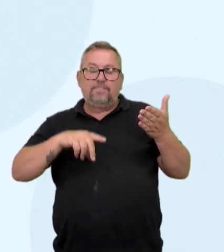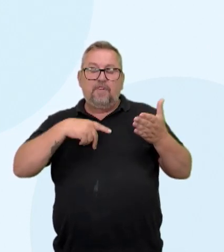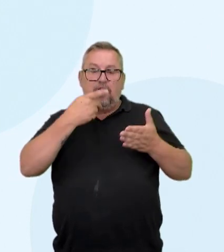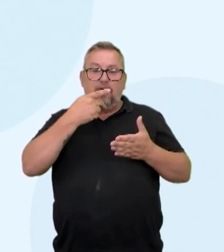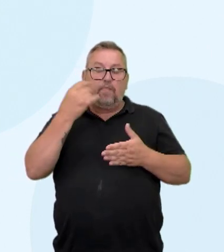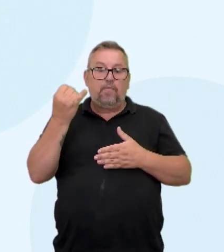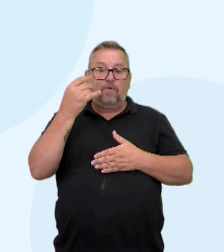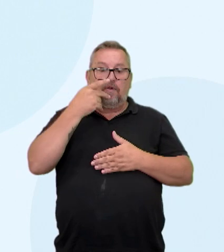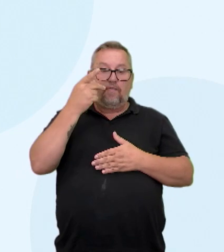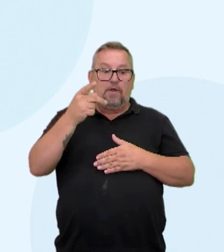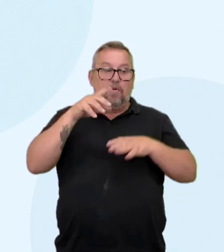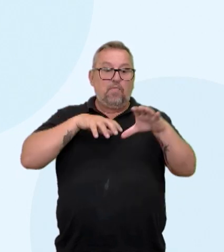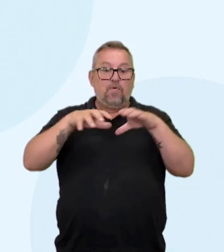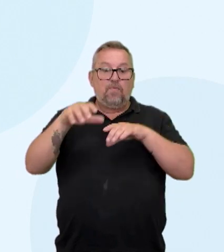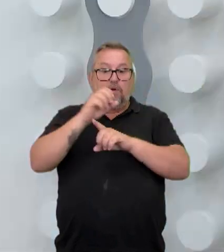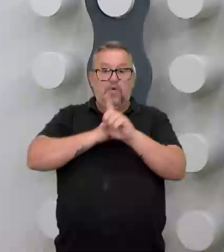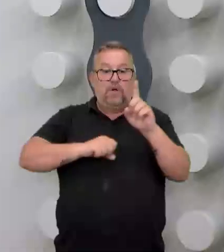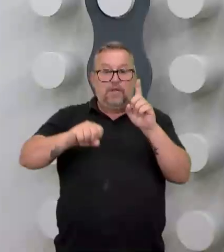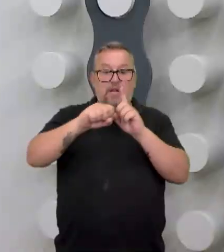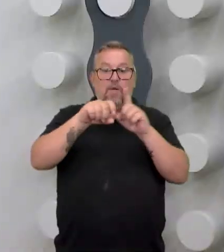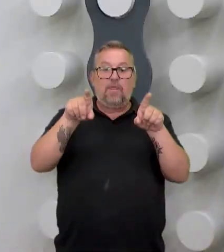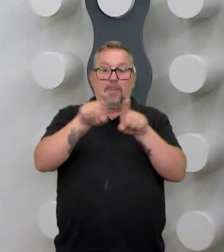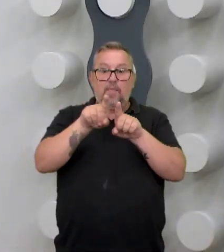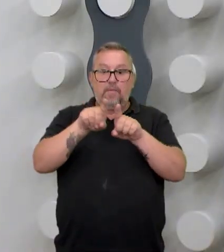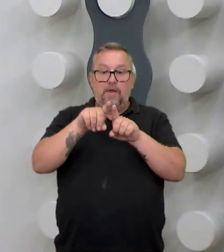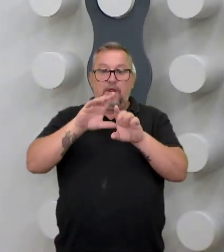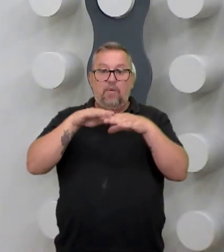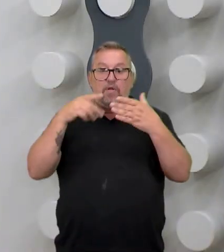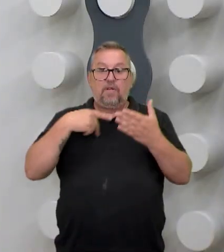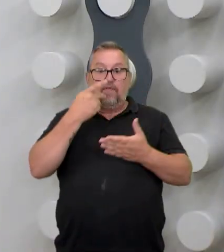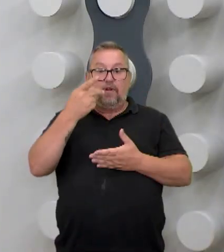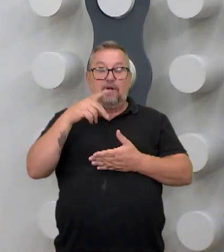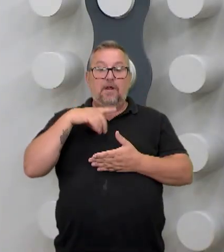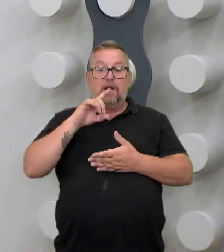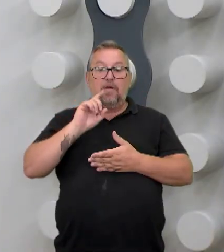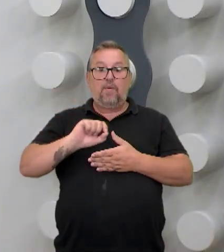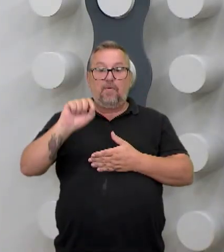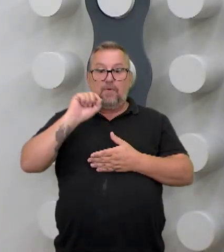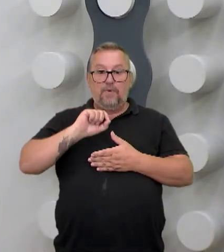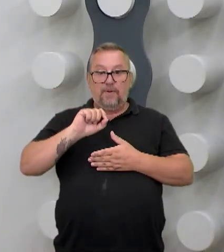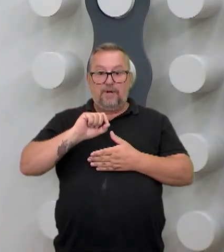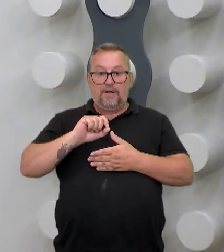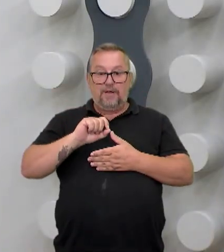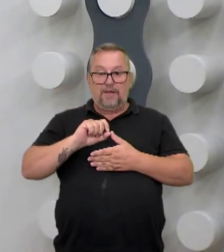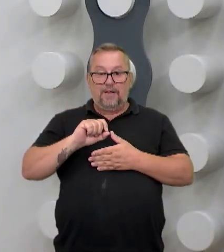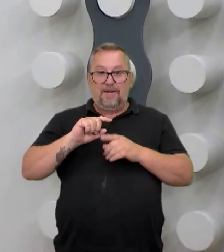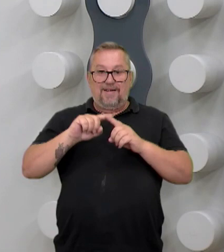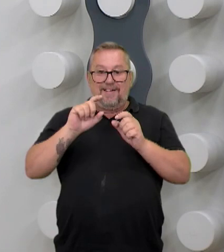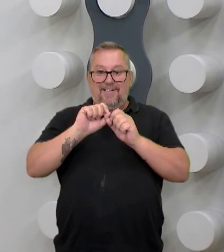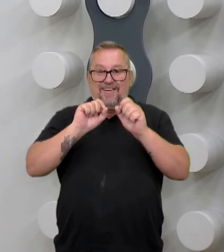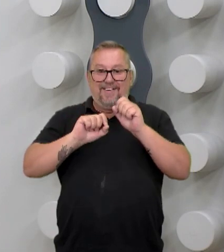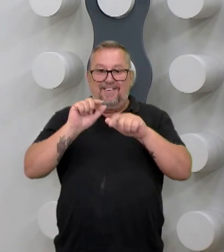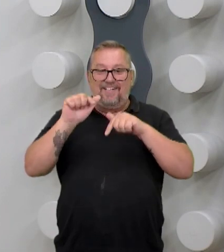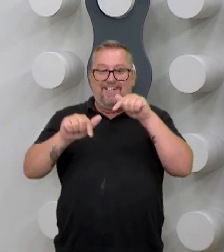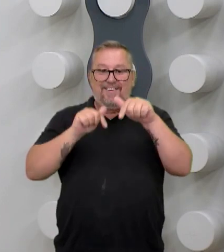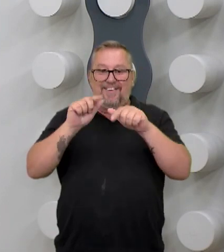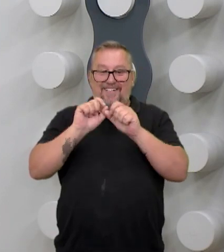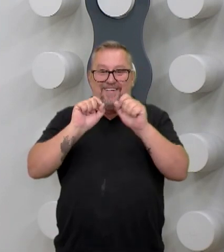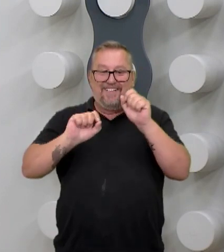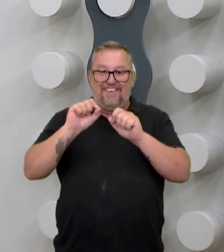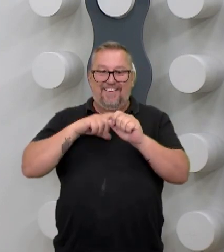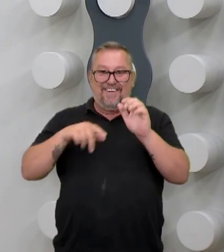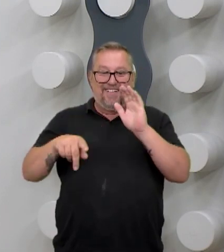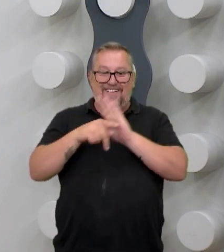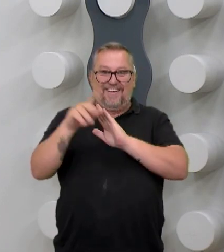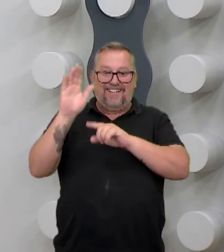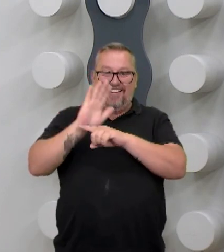assim, movimentos sociais por quê? Porque os movimentos sociais, quando a gente está falando, são aqueles típicos que fazem o trabalho voltado para